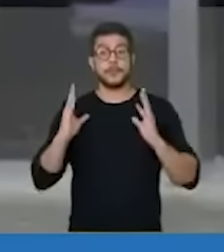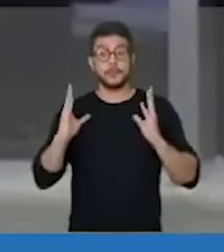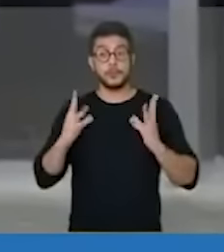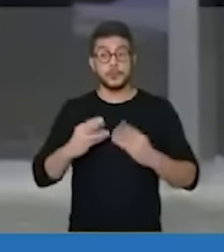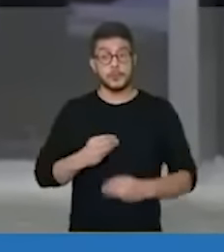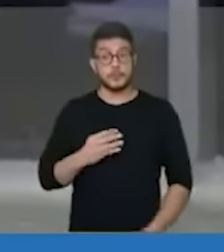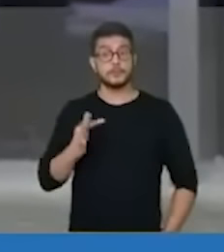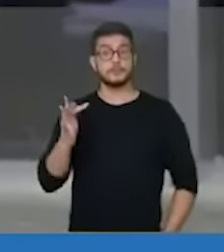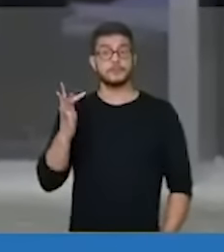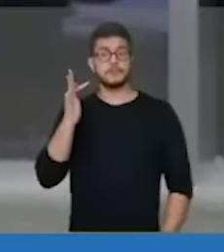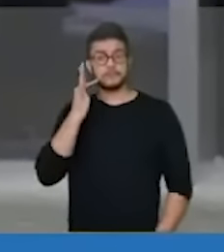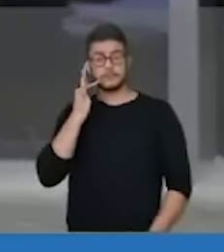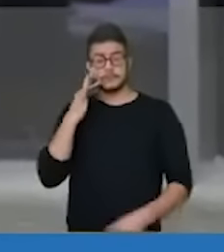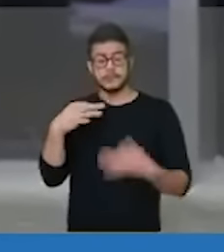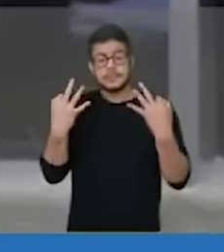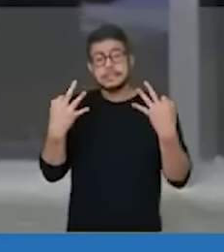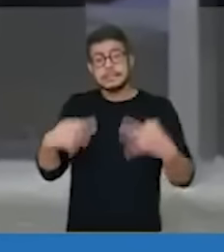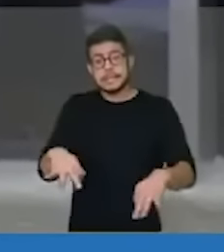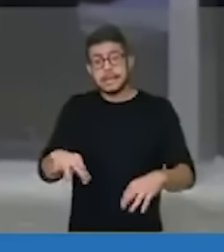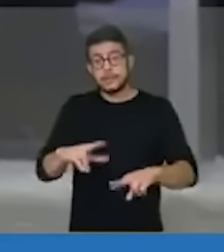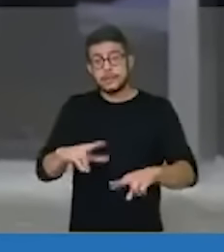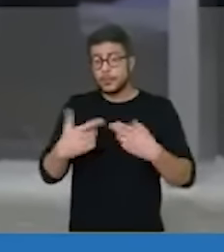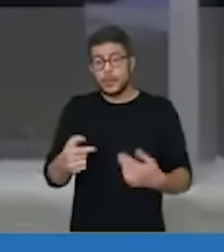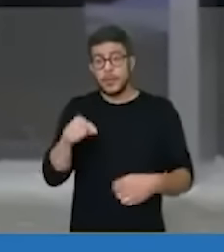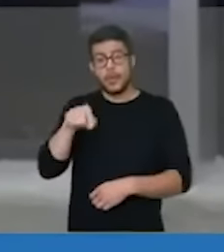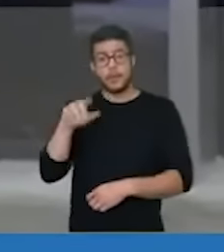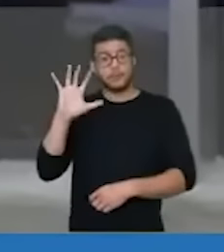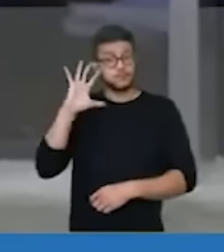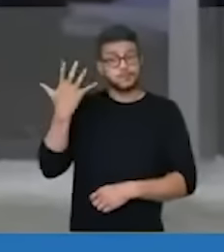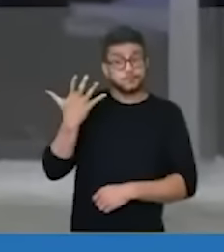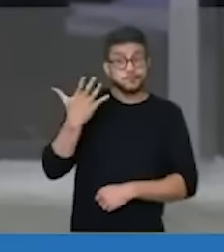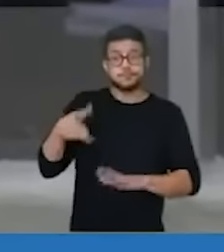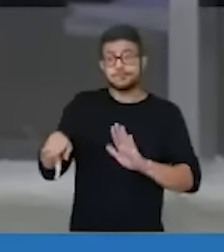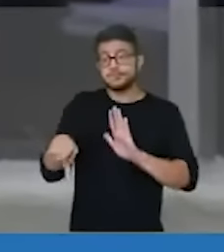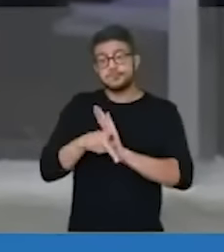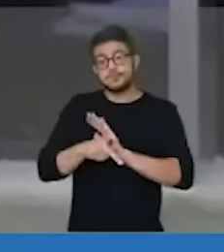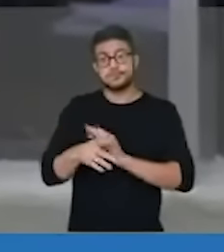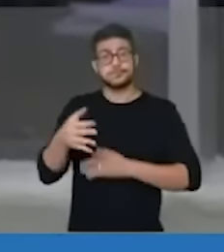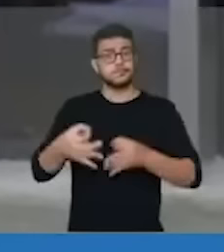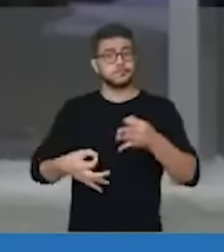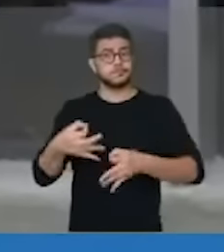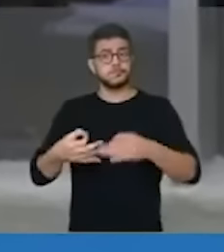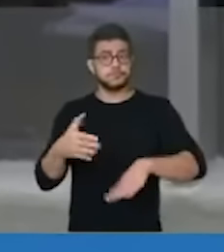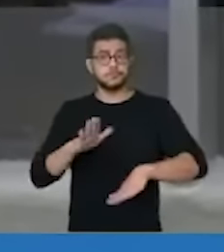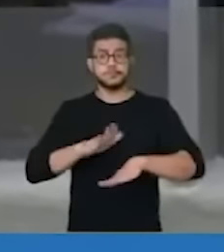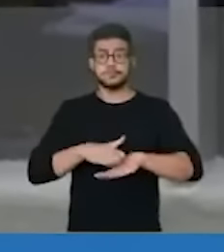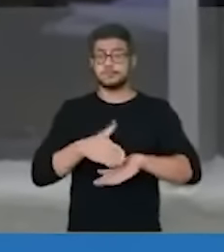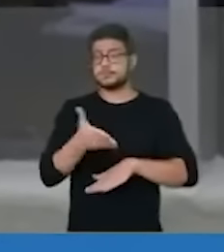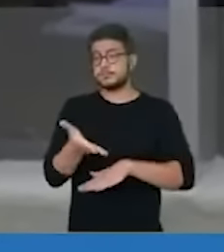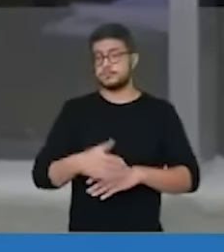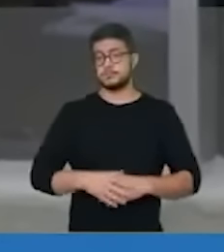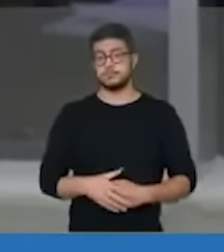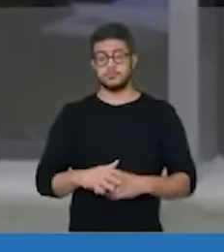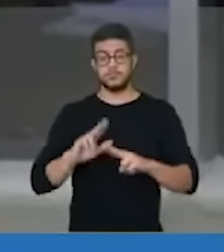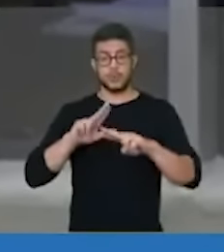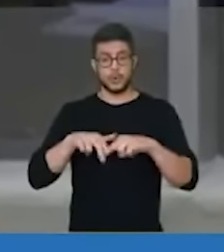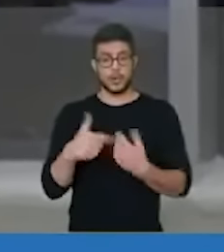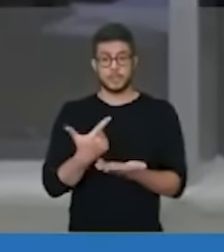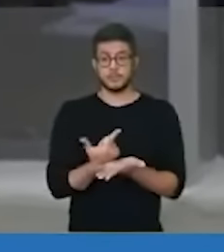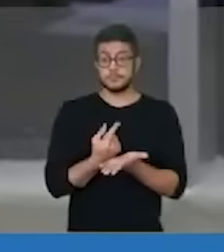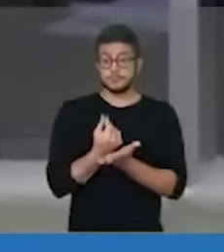fazer valer a Constituição e a decisão judicial. E por quê? Porque orçamento secreto